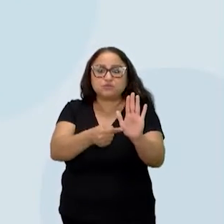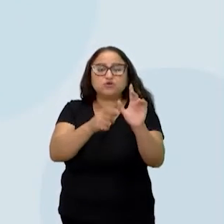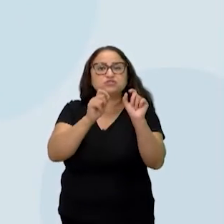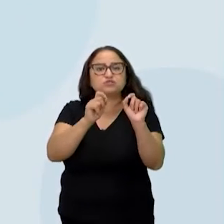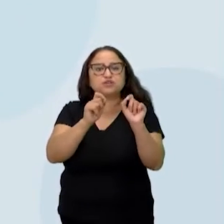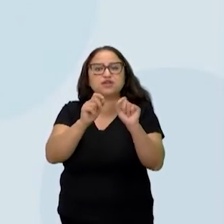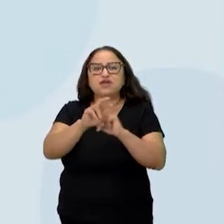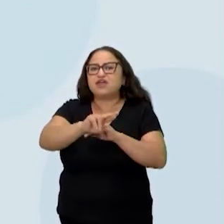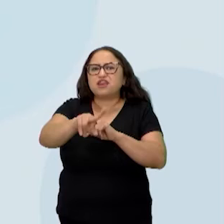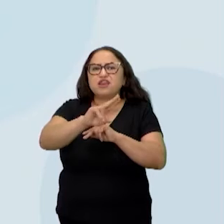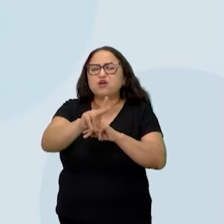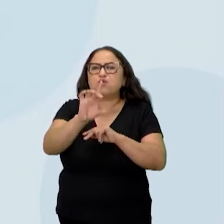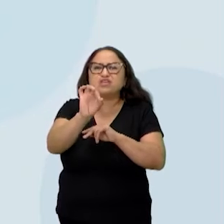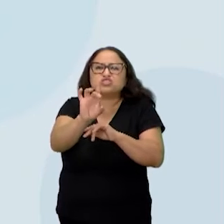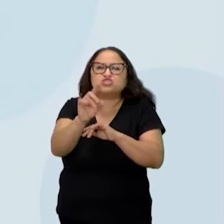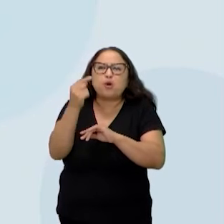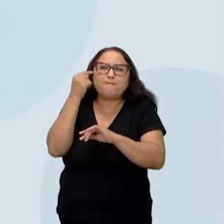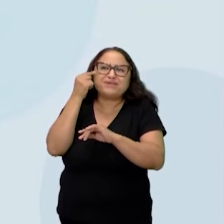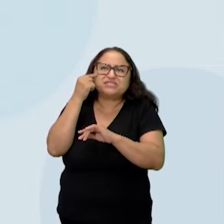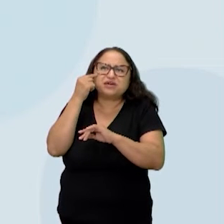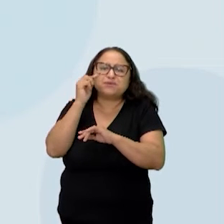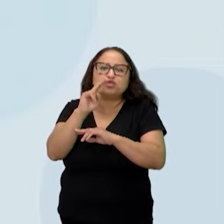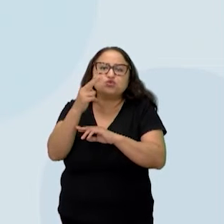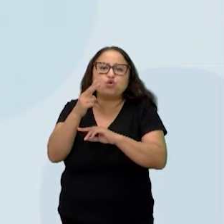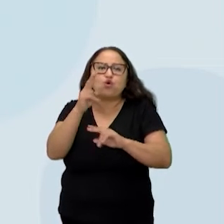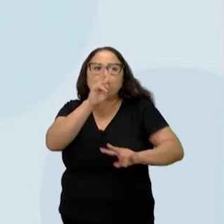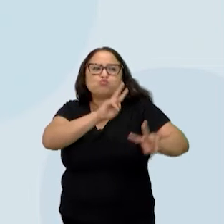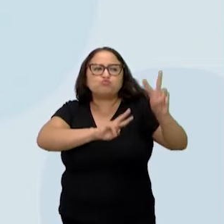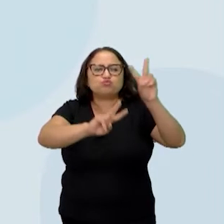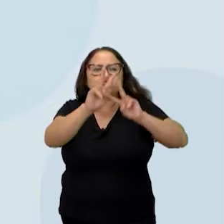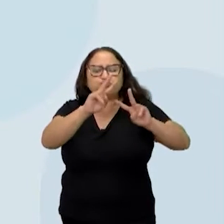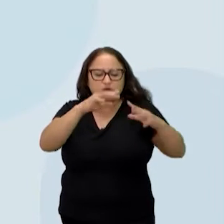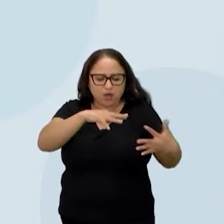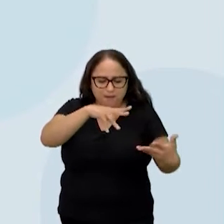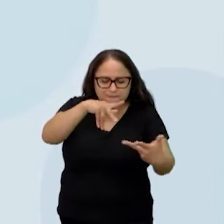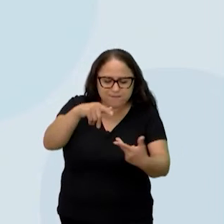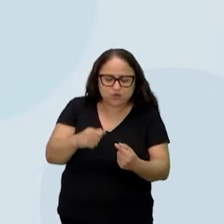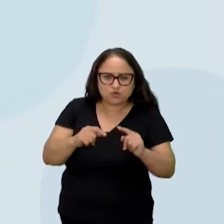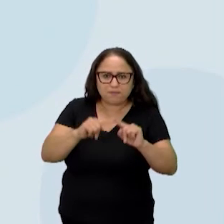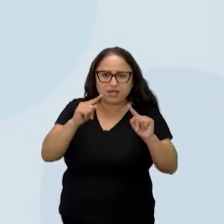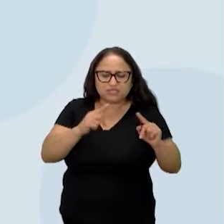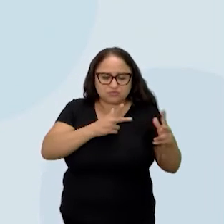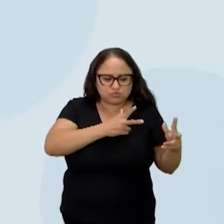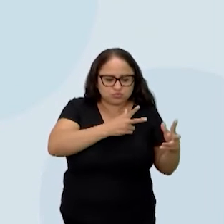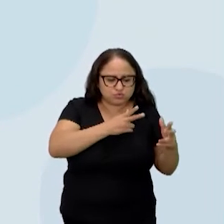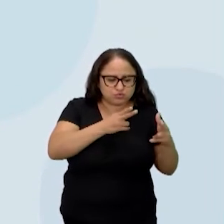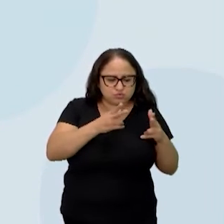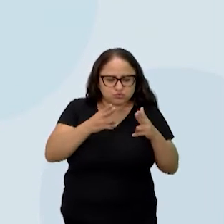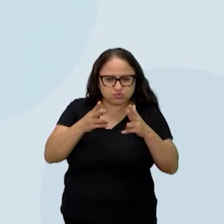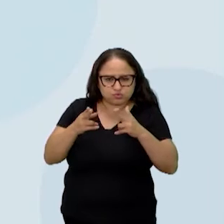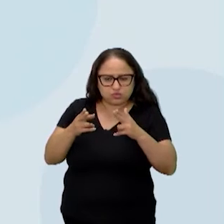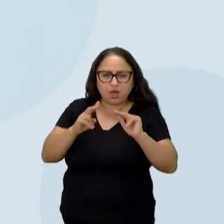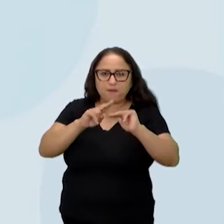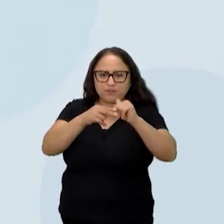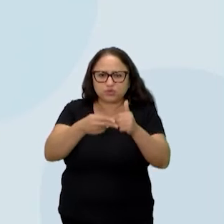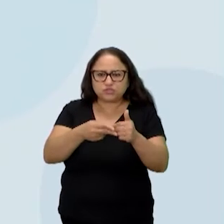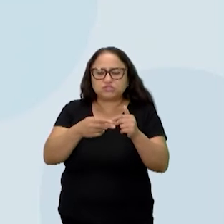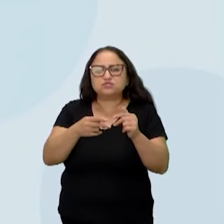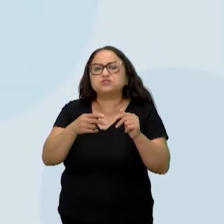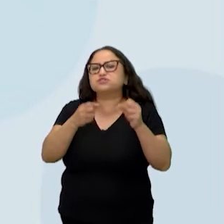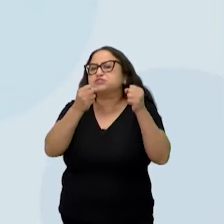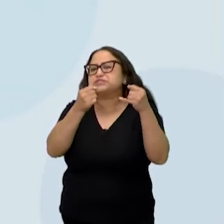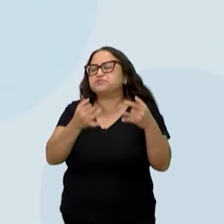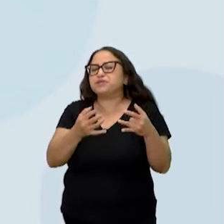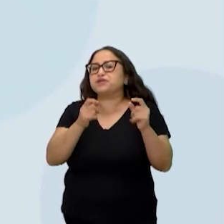o pensamento ou visão de mundo do artista, mas ele realiza um recorte, Por isso que quando a gente fala que a